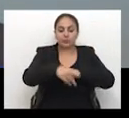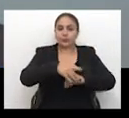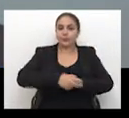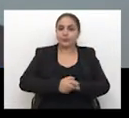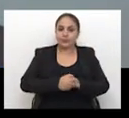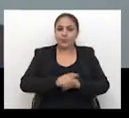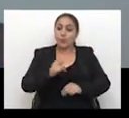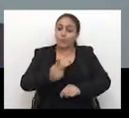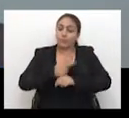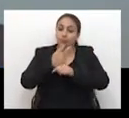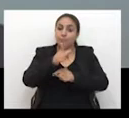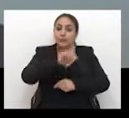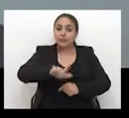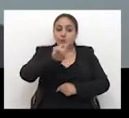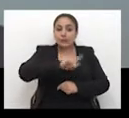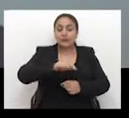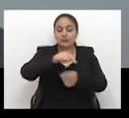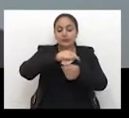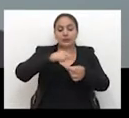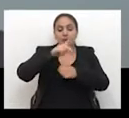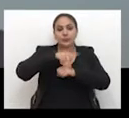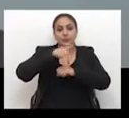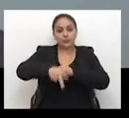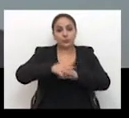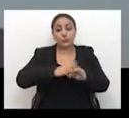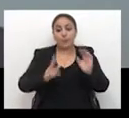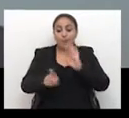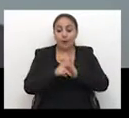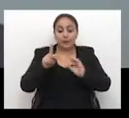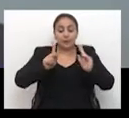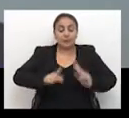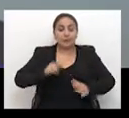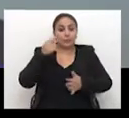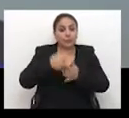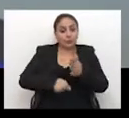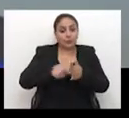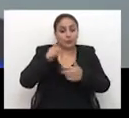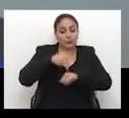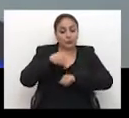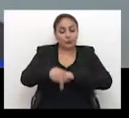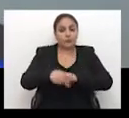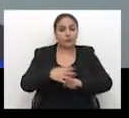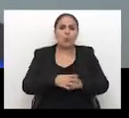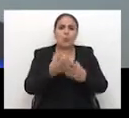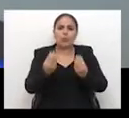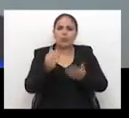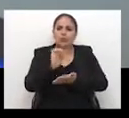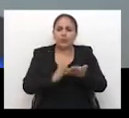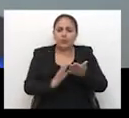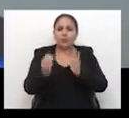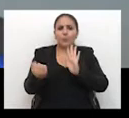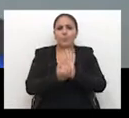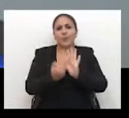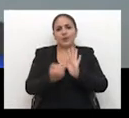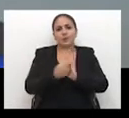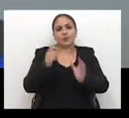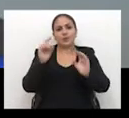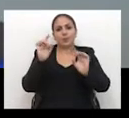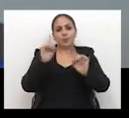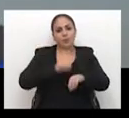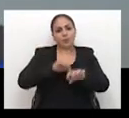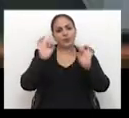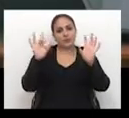né o prémio literário cidade de passo fundo voltado ao escritor passo fundense enfim várias atividades que marcam este momento especial